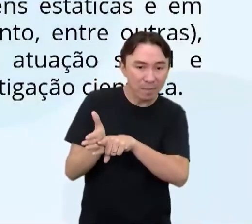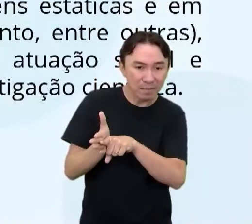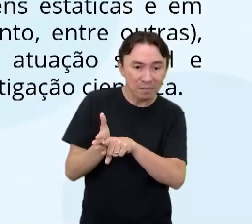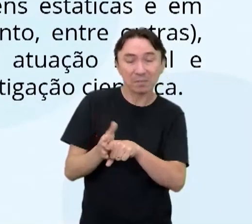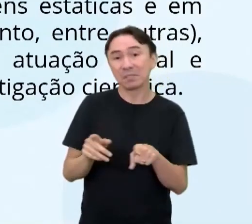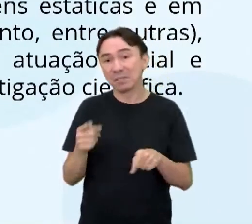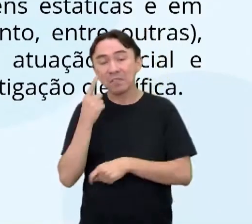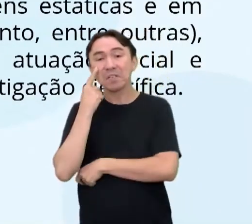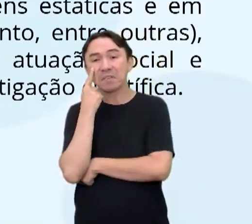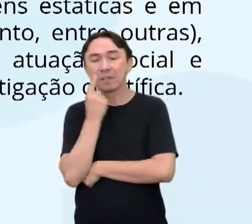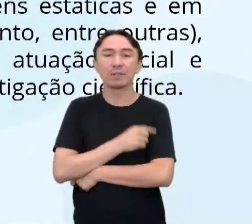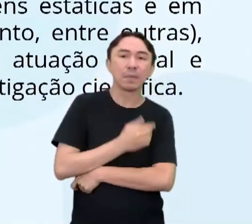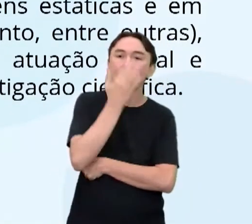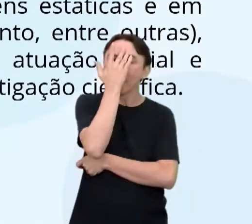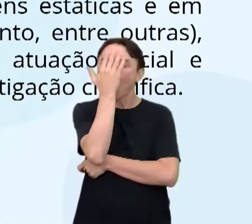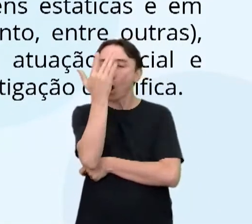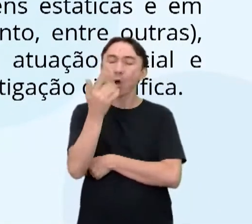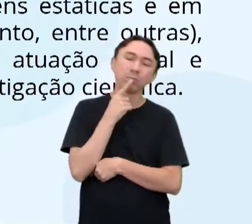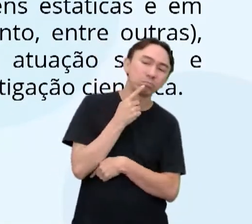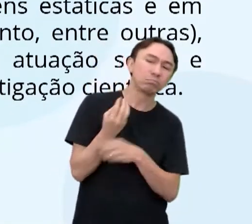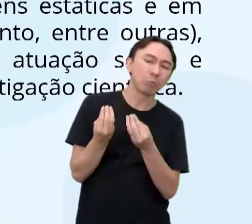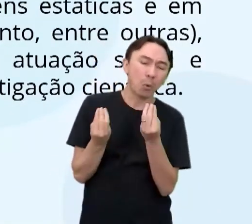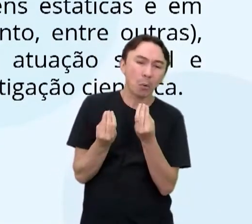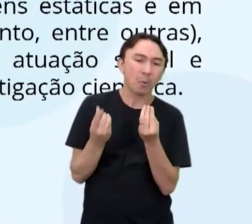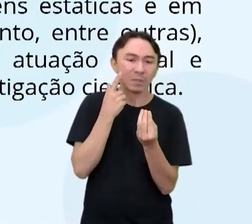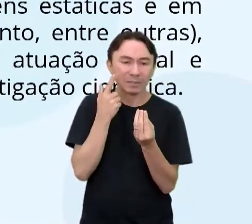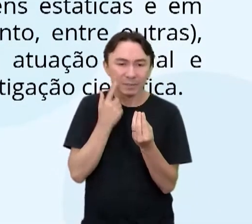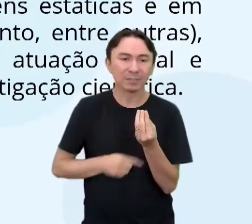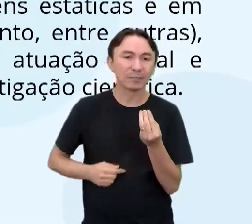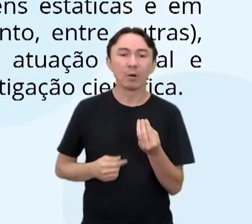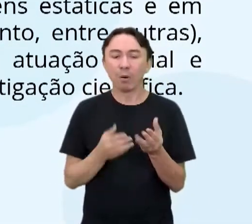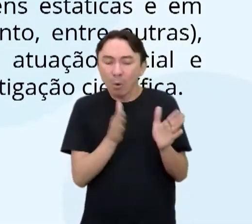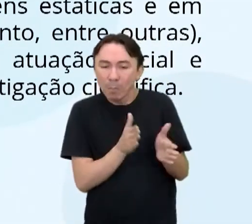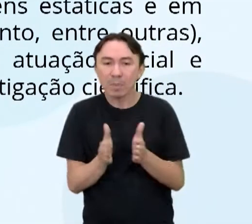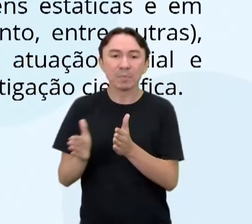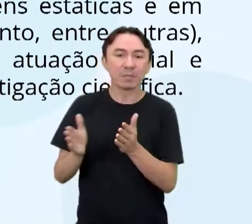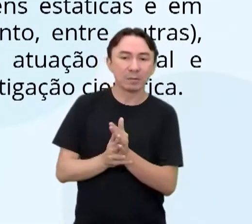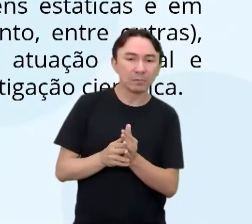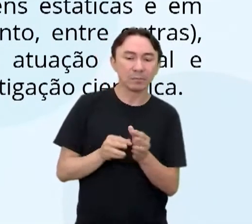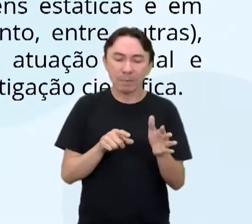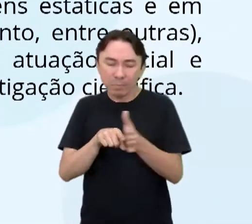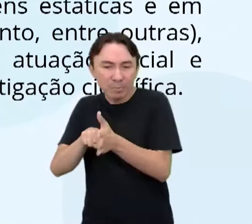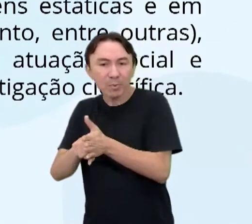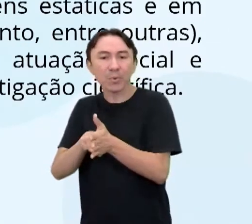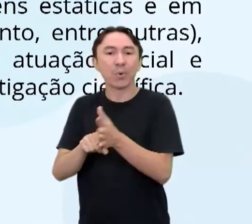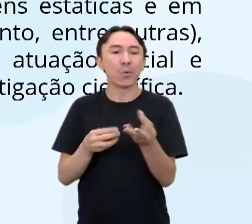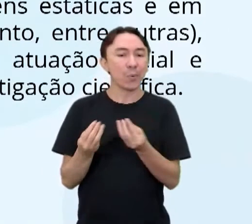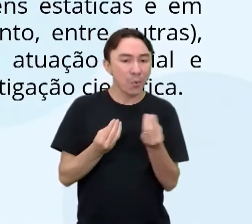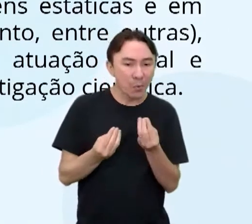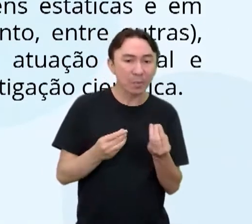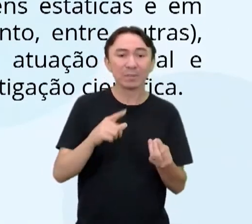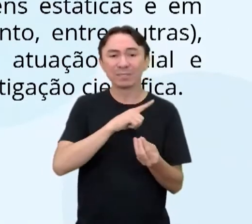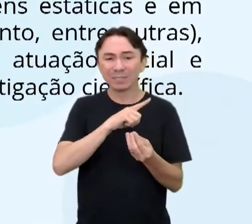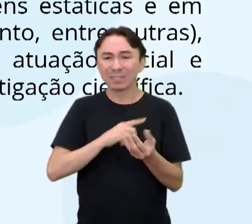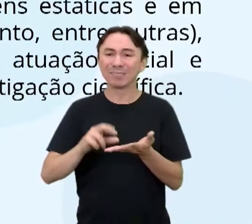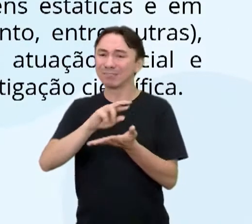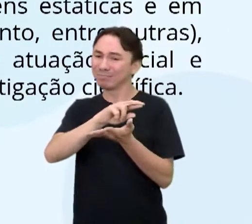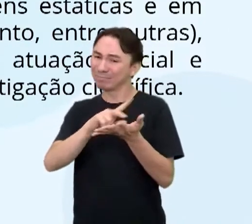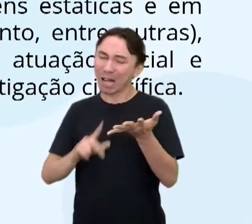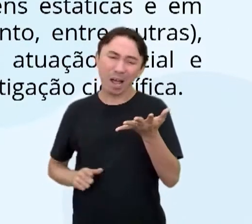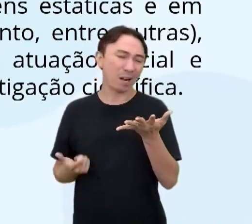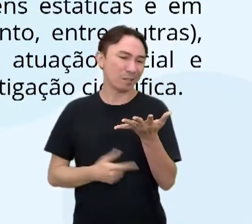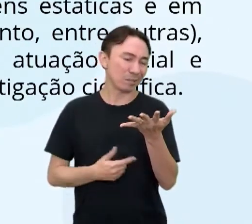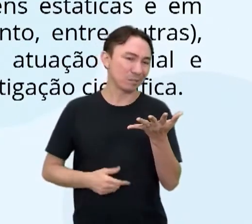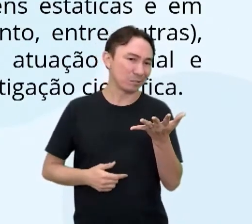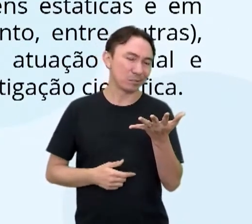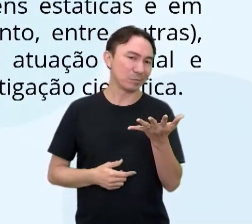hipótese aí sobre organização, fundamentação e efeitos de sentidos e enunciados e diferentes discursos aí, tá?